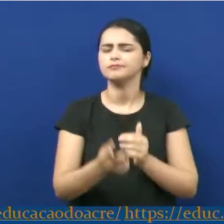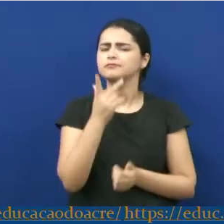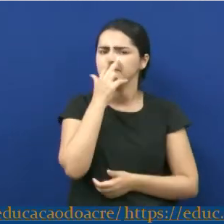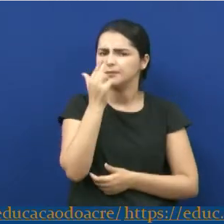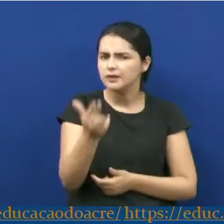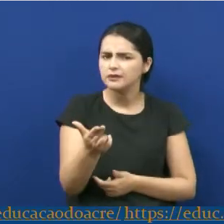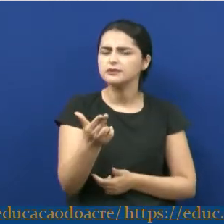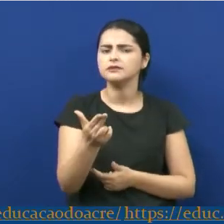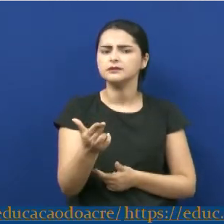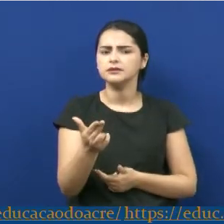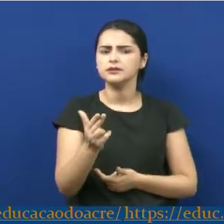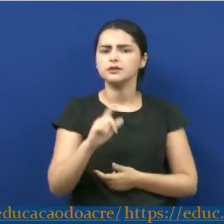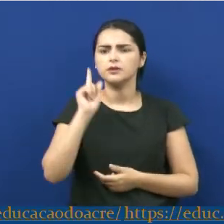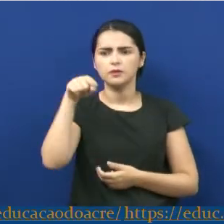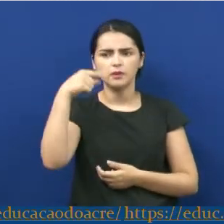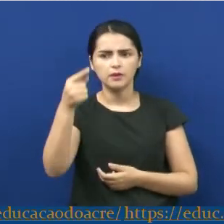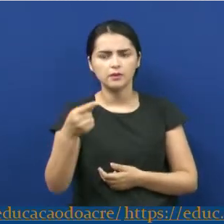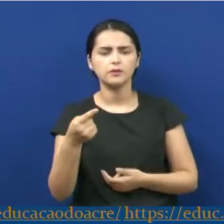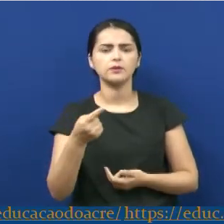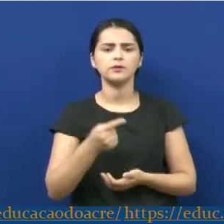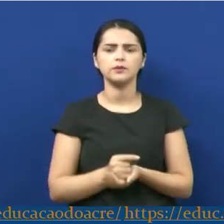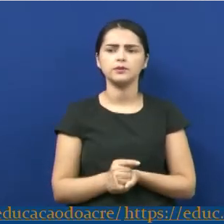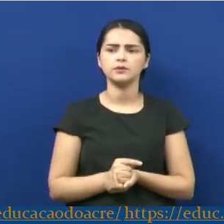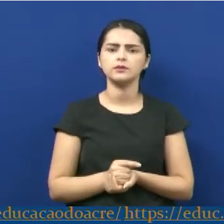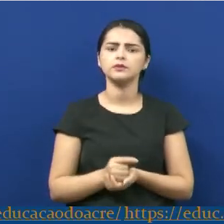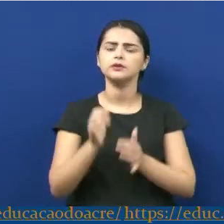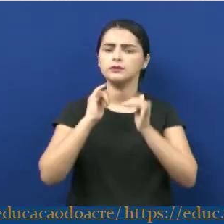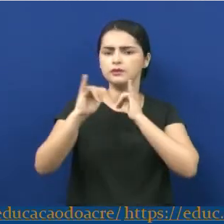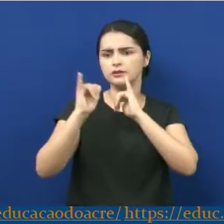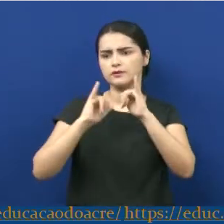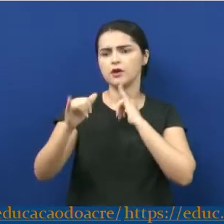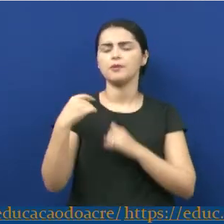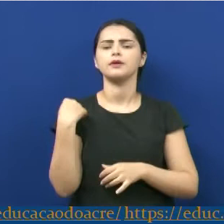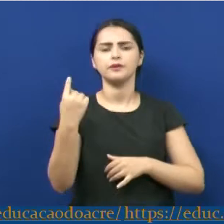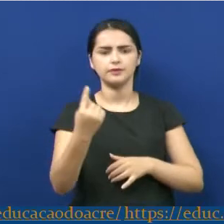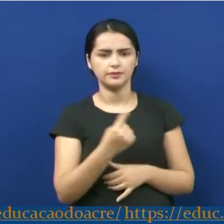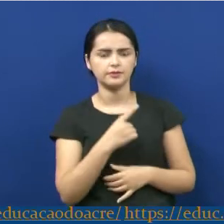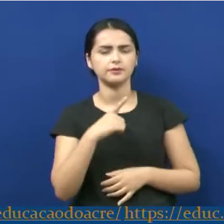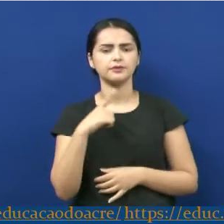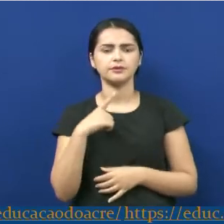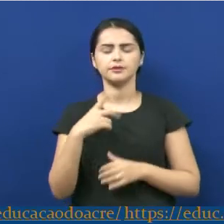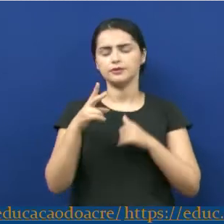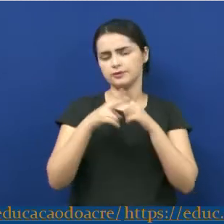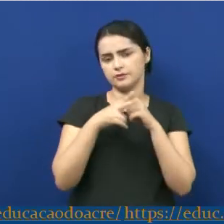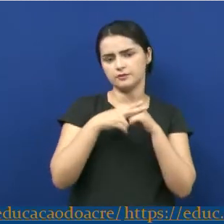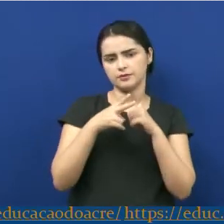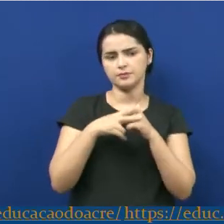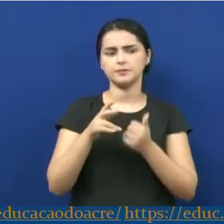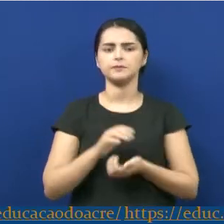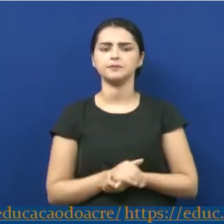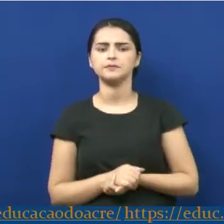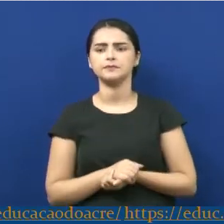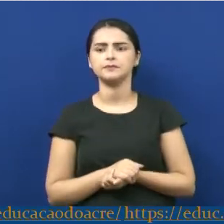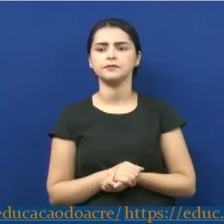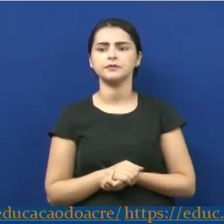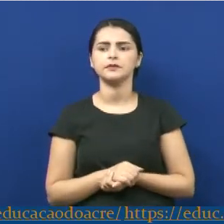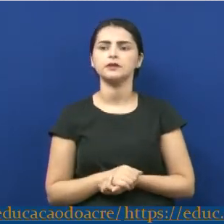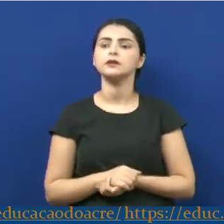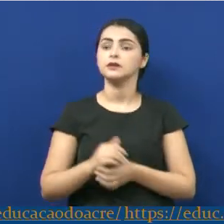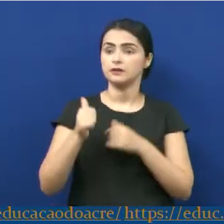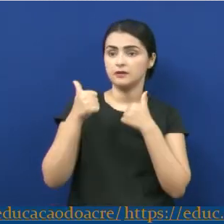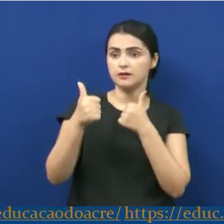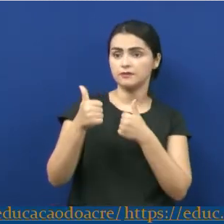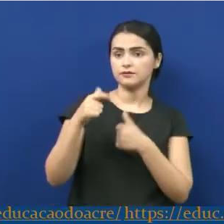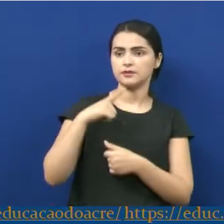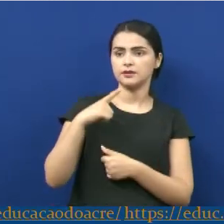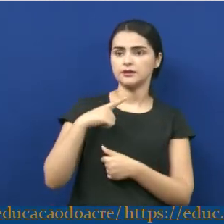parecido com aquela outra formação que nós havíamos feito sobre os verbos regulares. Então, na afirmativa eu vou ter